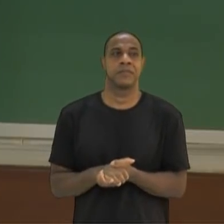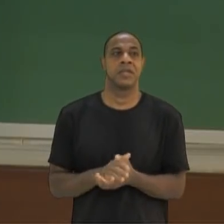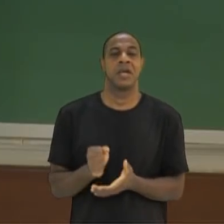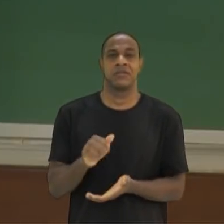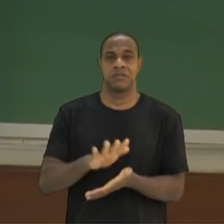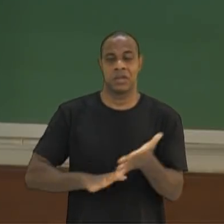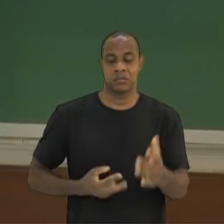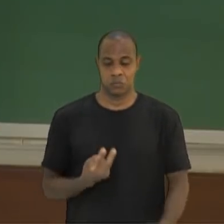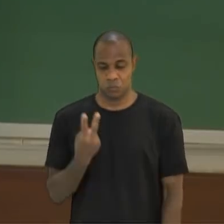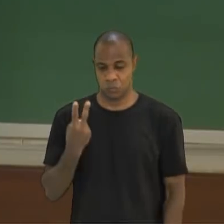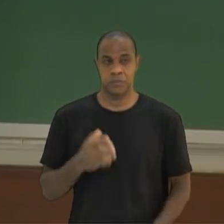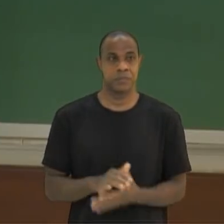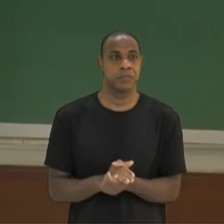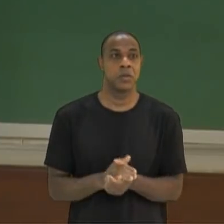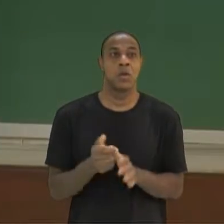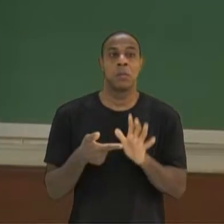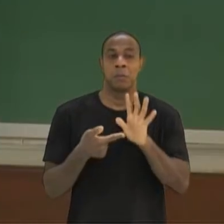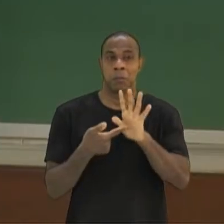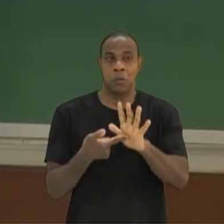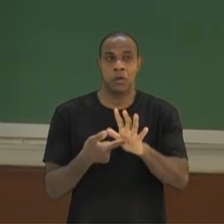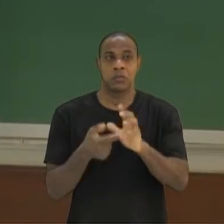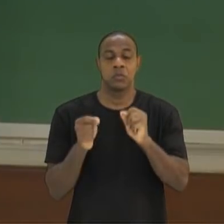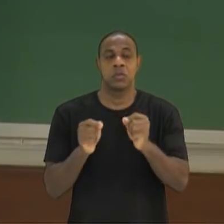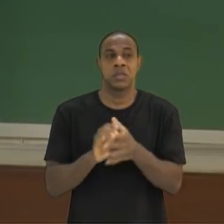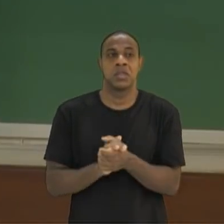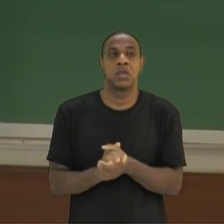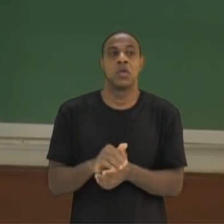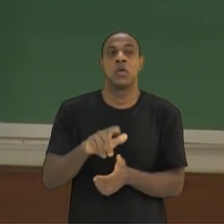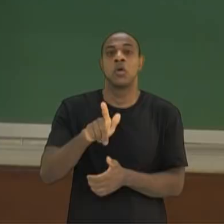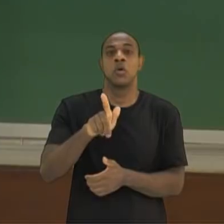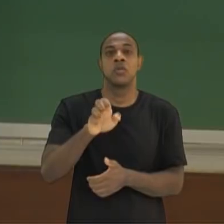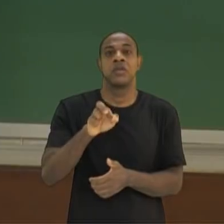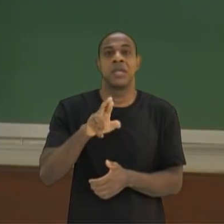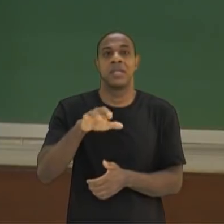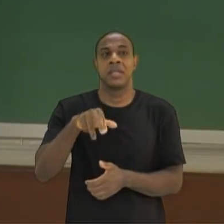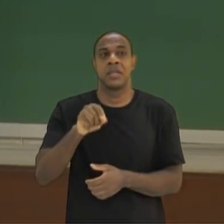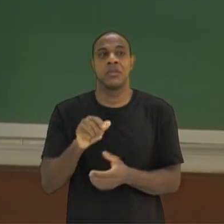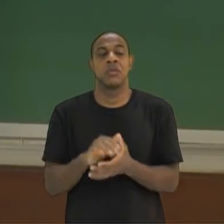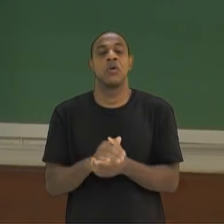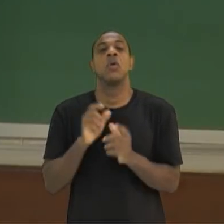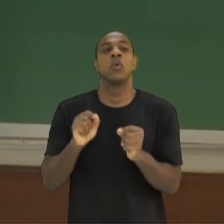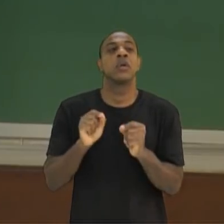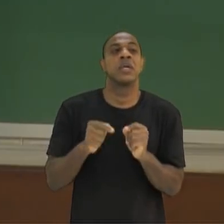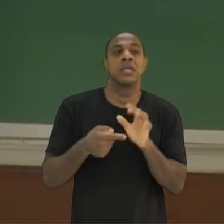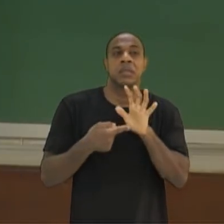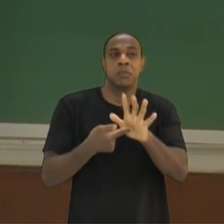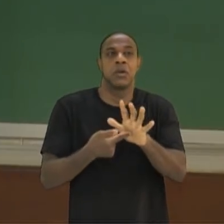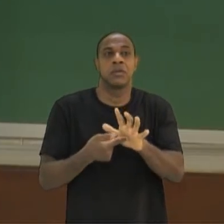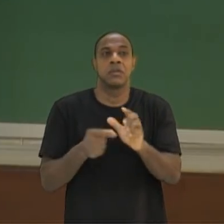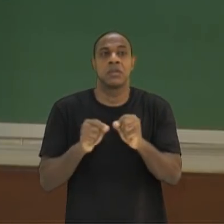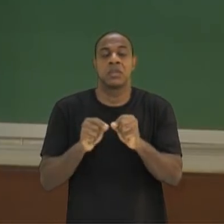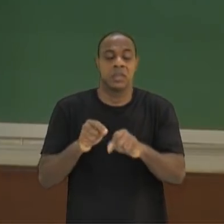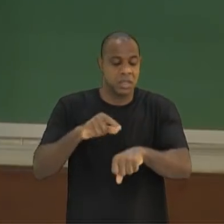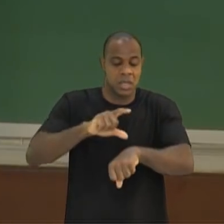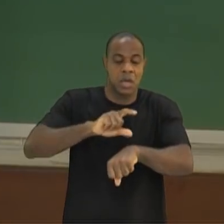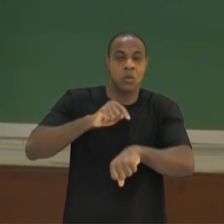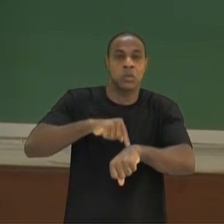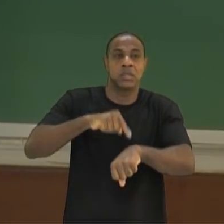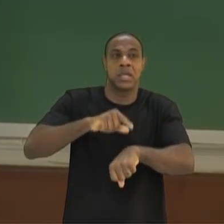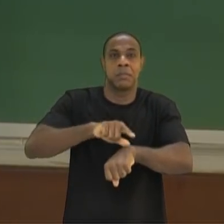Mais uma atividade. Identifique o subgênero dessa crônica de Clarice Lispector que aborda a dimensão do